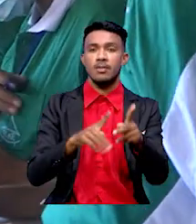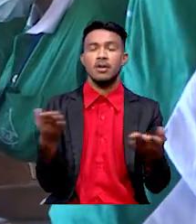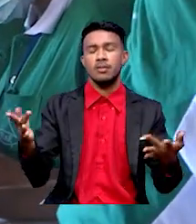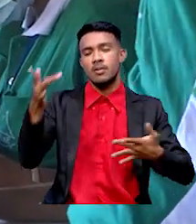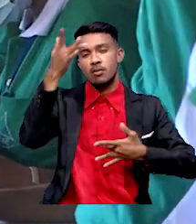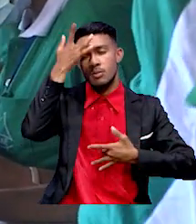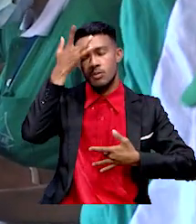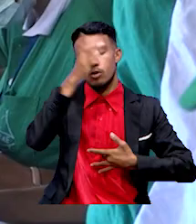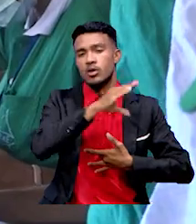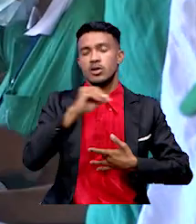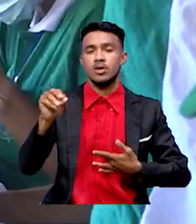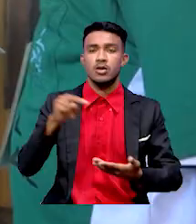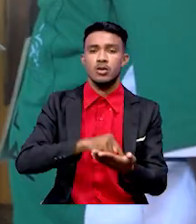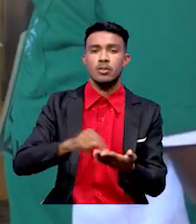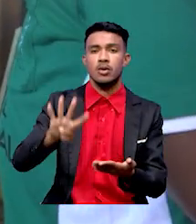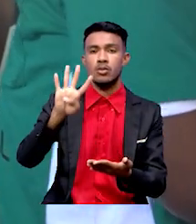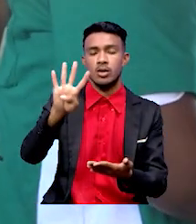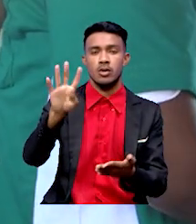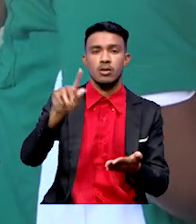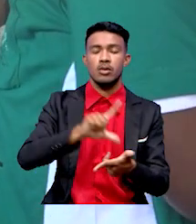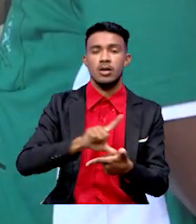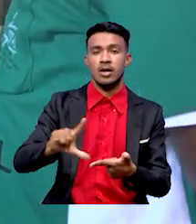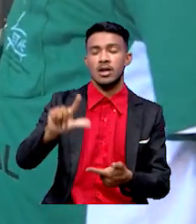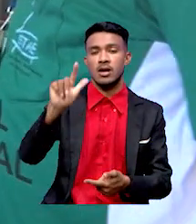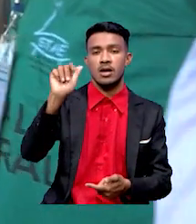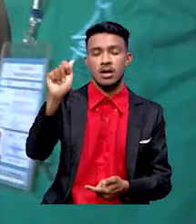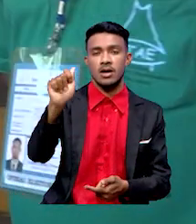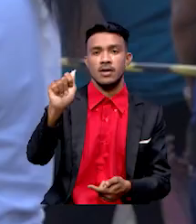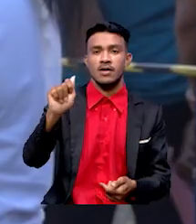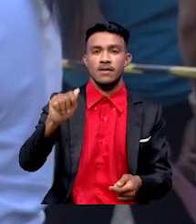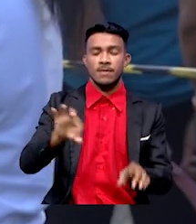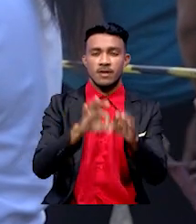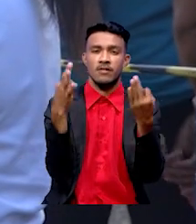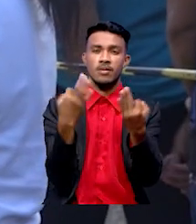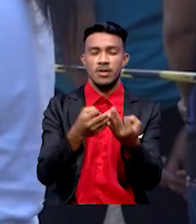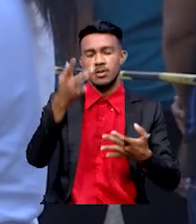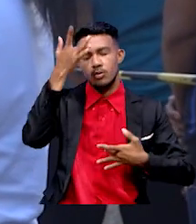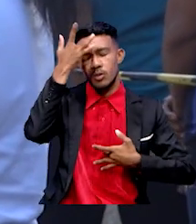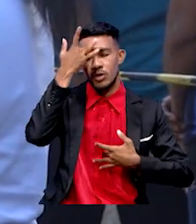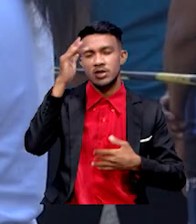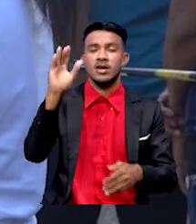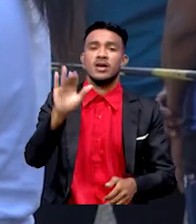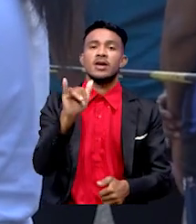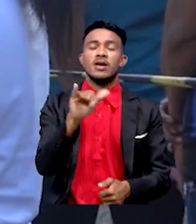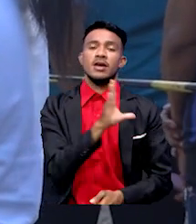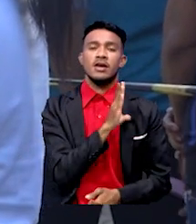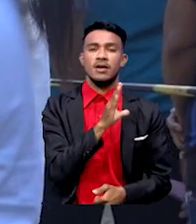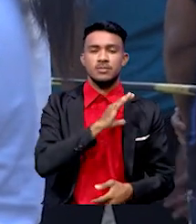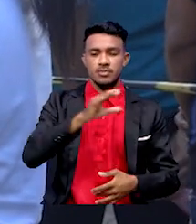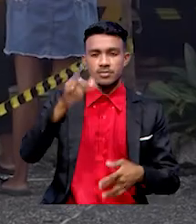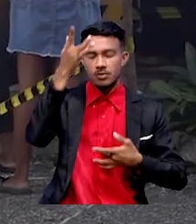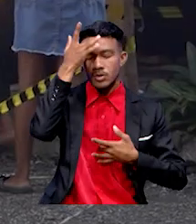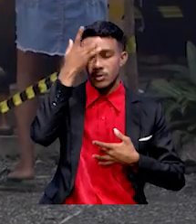exemplo número 4 letra A né de ba paciente ou família paciente né mesmo paciente né ba universidade sira ou estudante